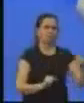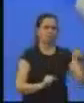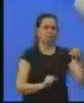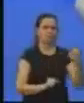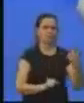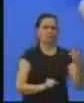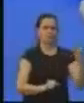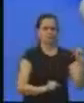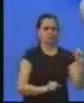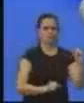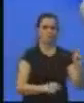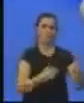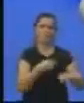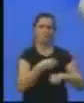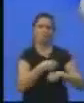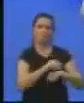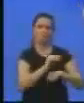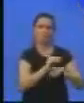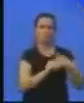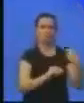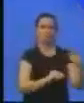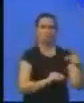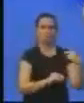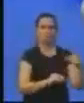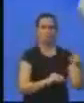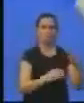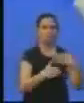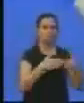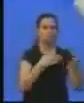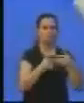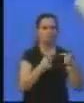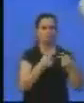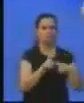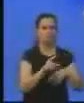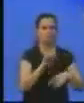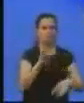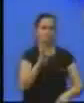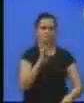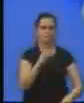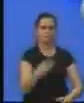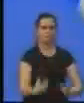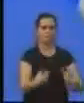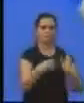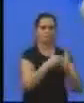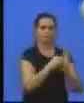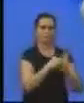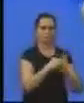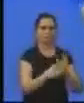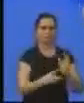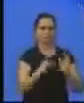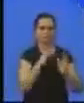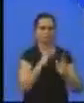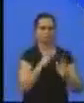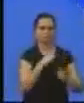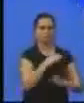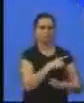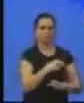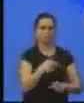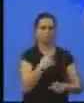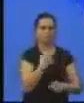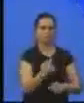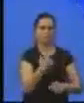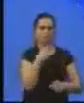segundo. Então, a velocidade é dada desse jeito, num instante t qualquer. Quando eu fixo o instante, isto é, quando t é igual a 1